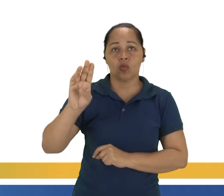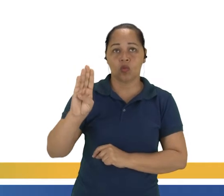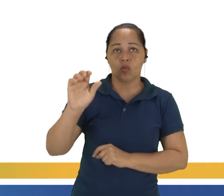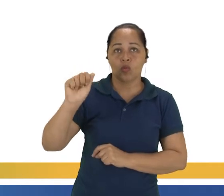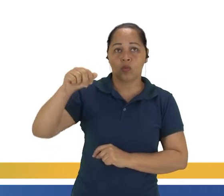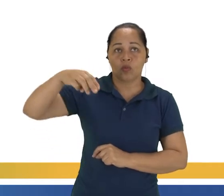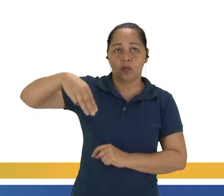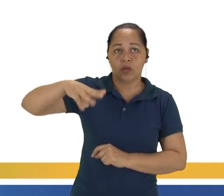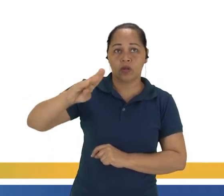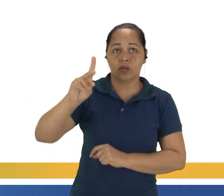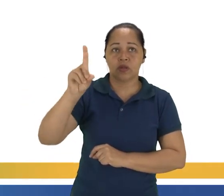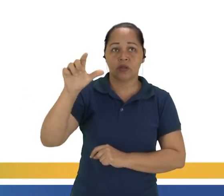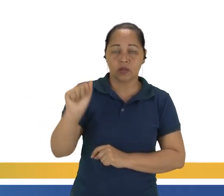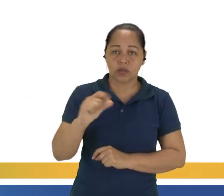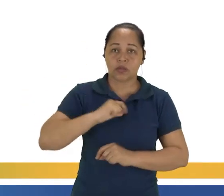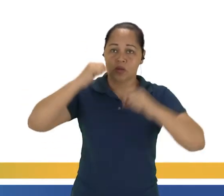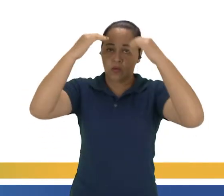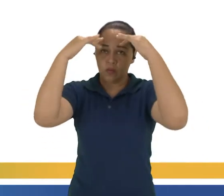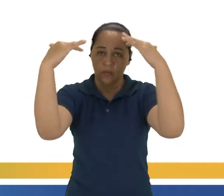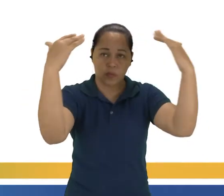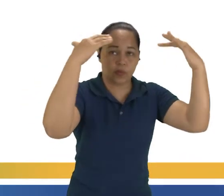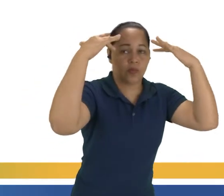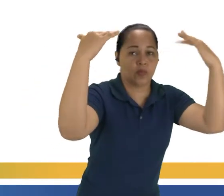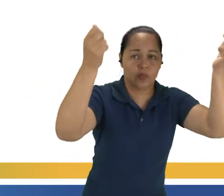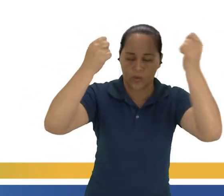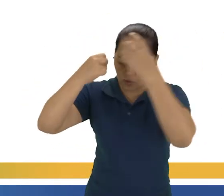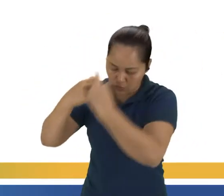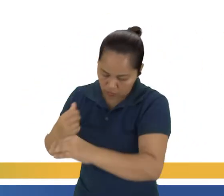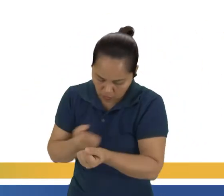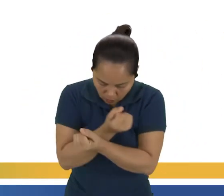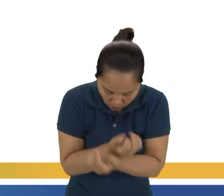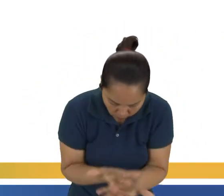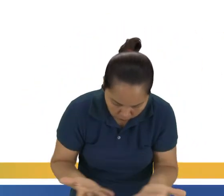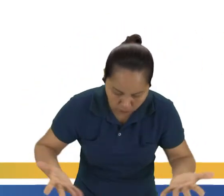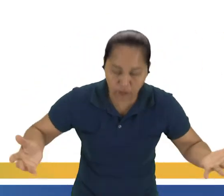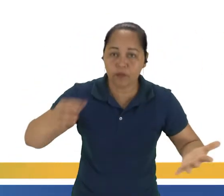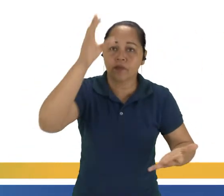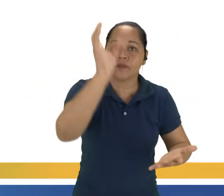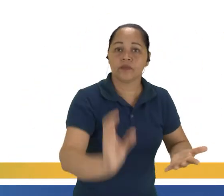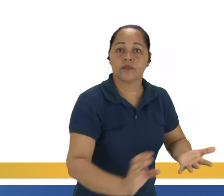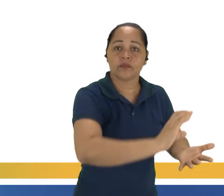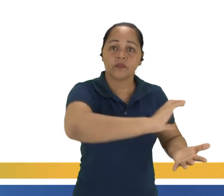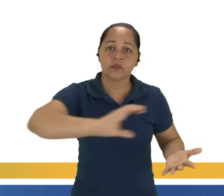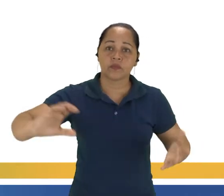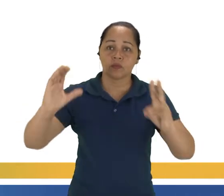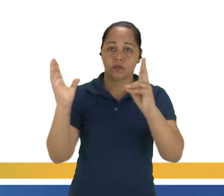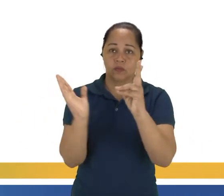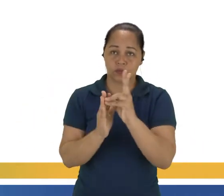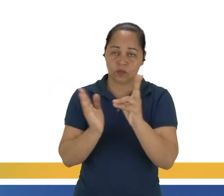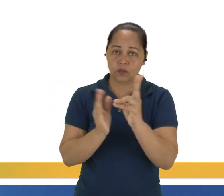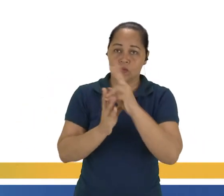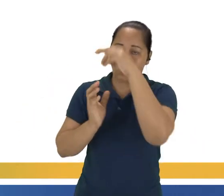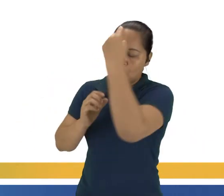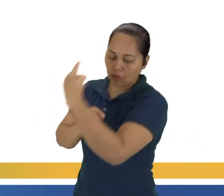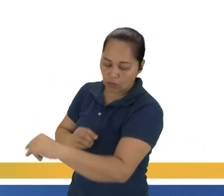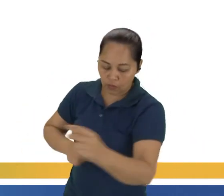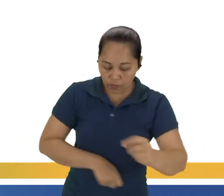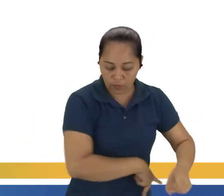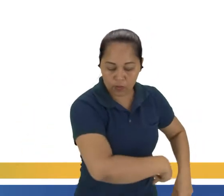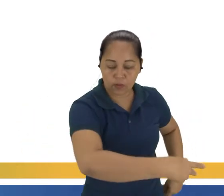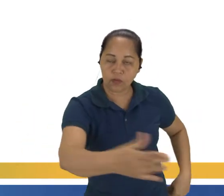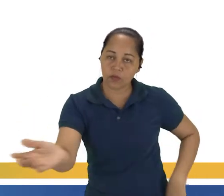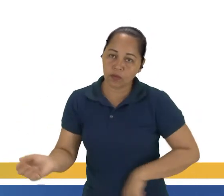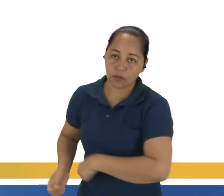que envolve o espiritismo, o misticismo indígena, o catolicismo e até mesmo o candomblé reunidos aí